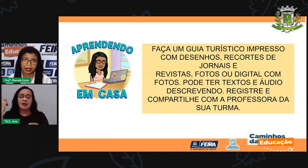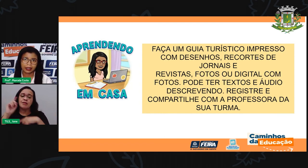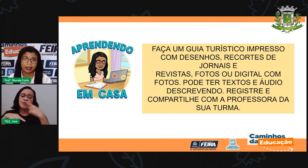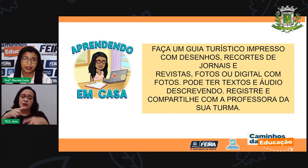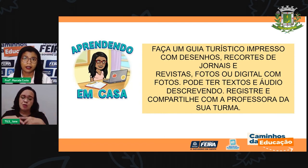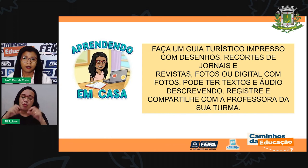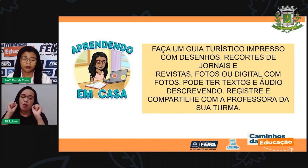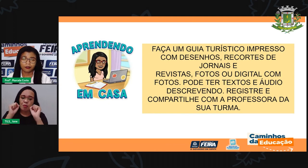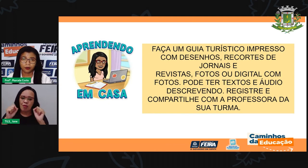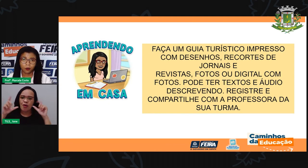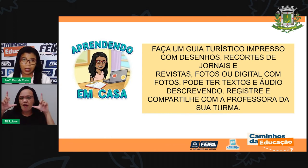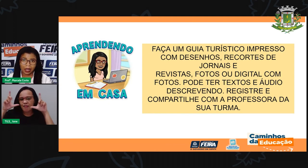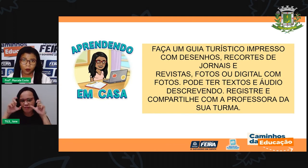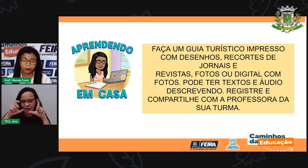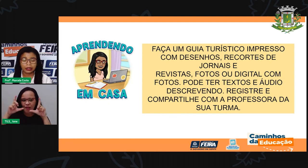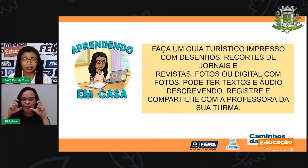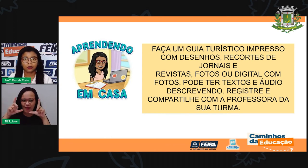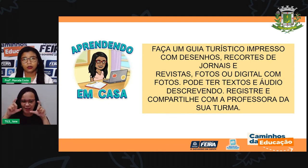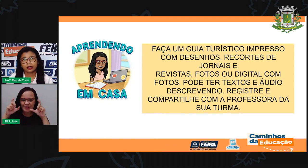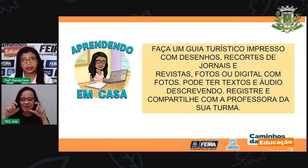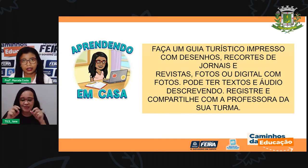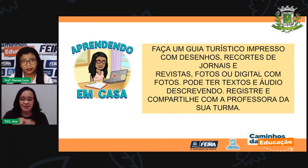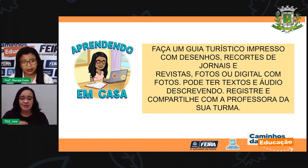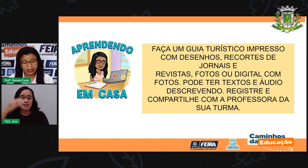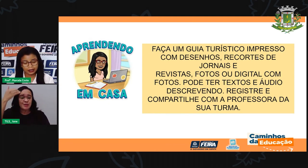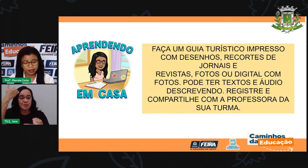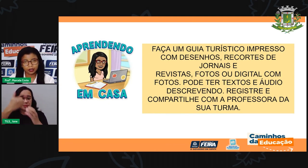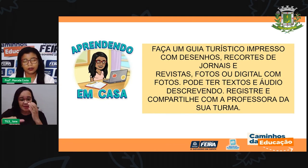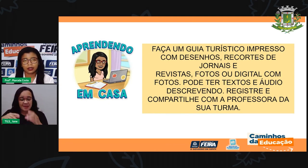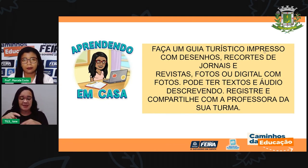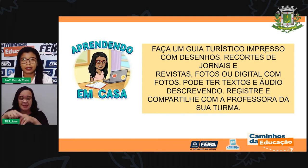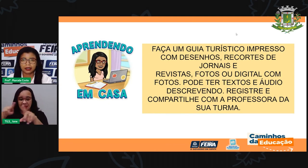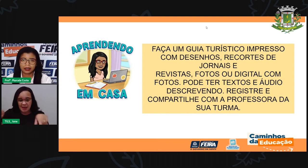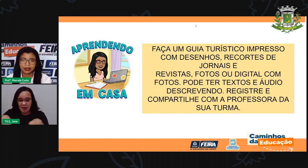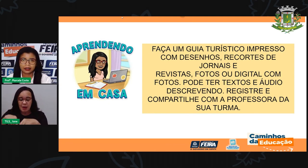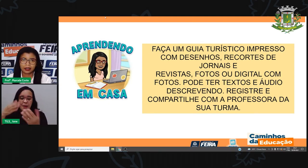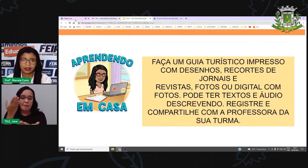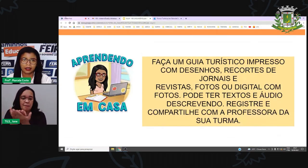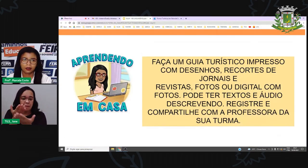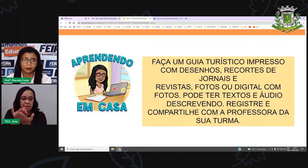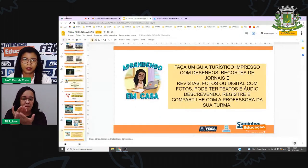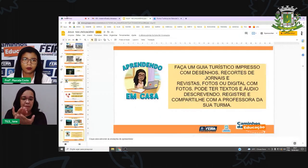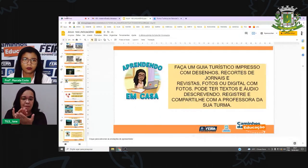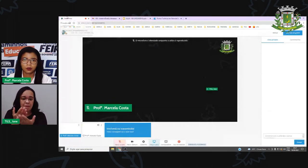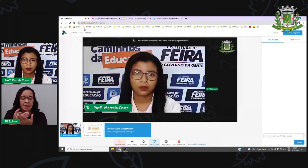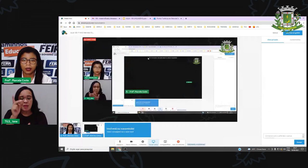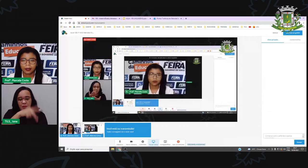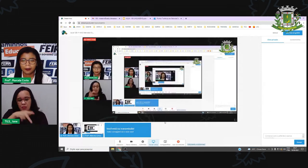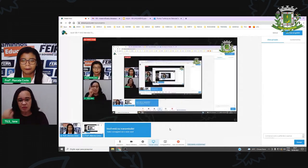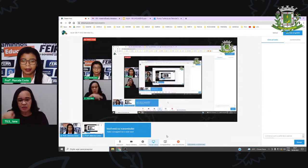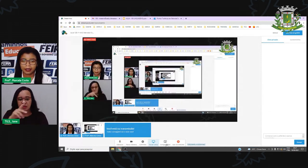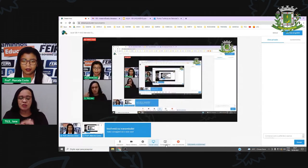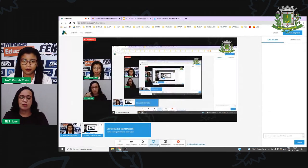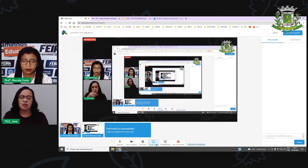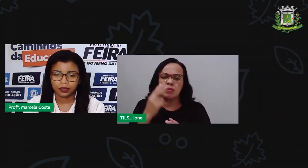que você está acompanhando todas as atividades que estão sendo apresentadas aqui no percurso